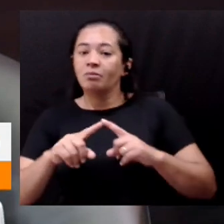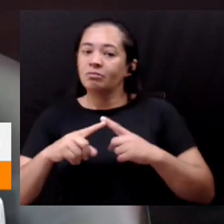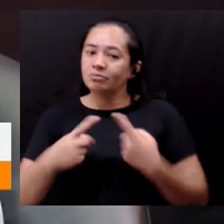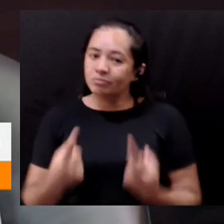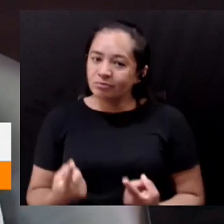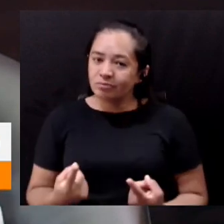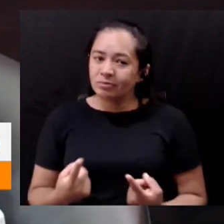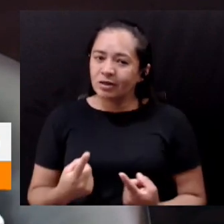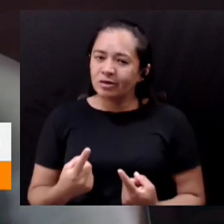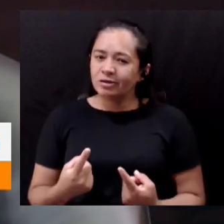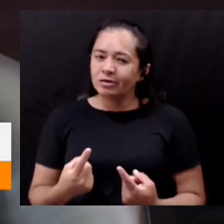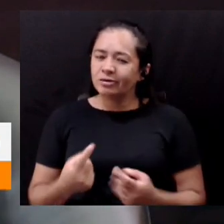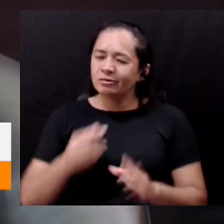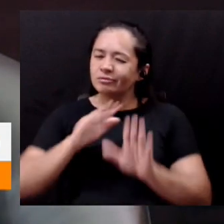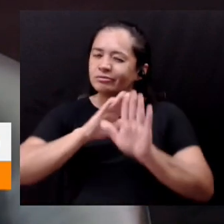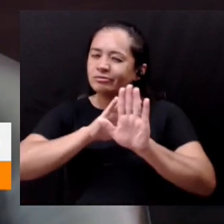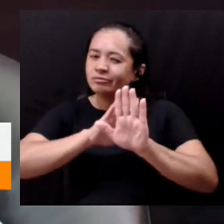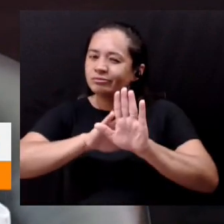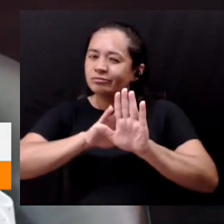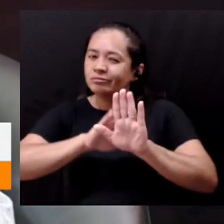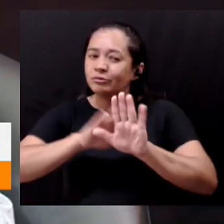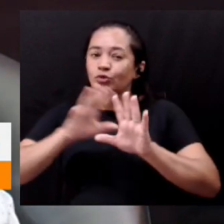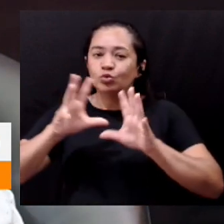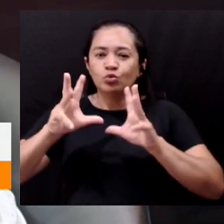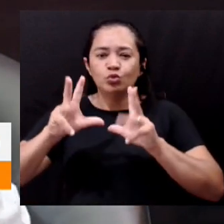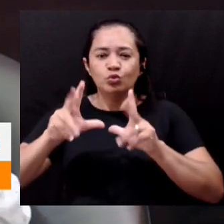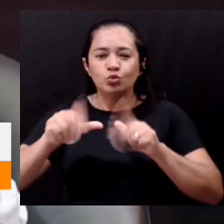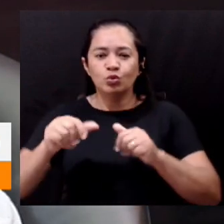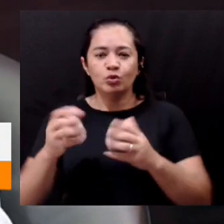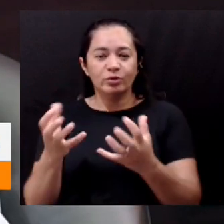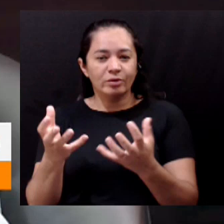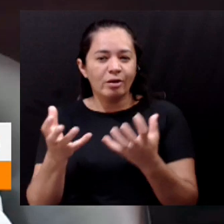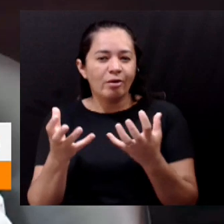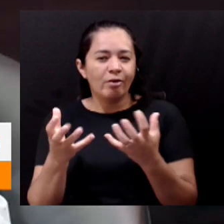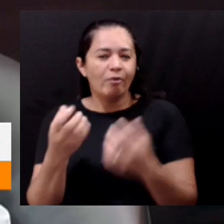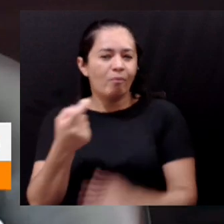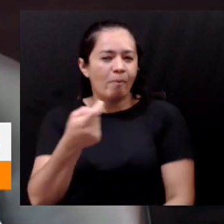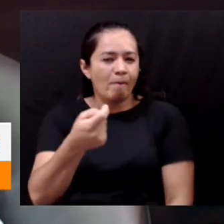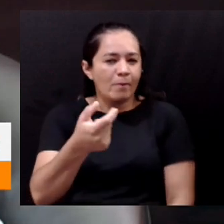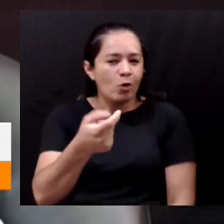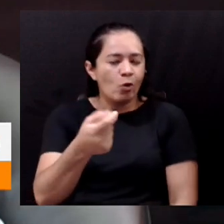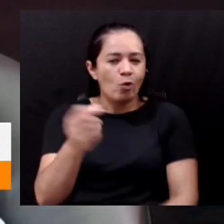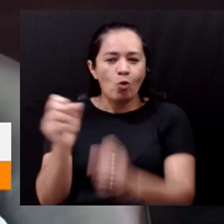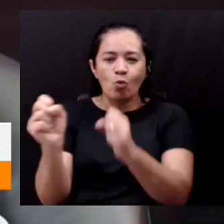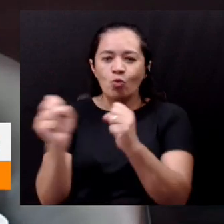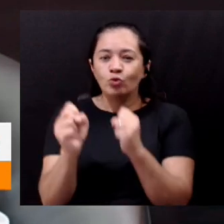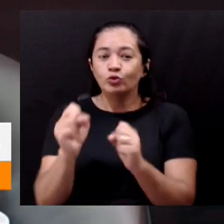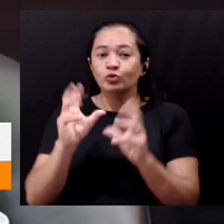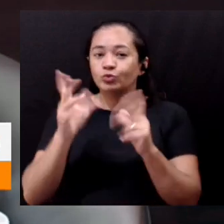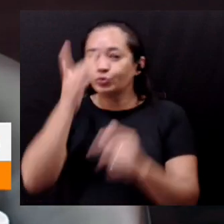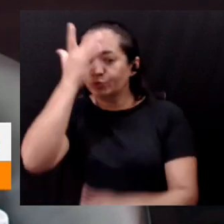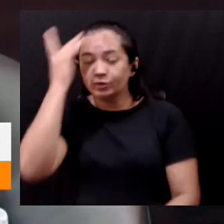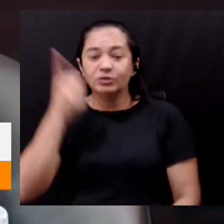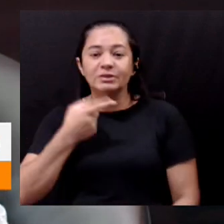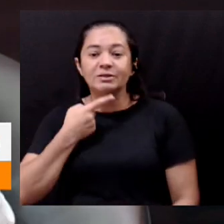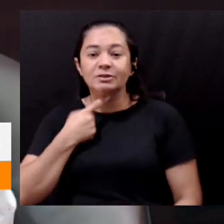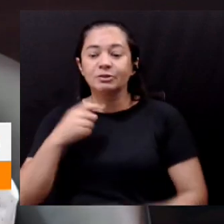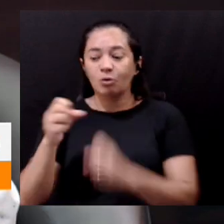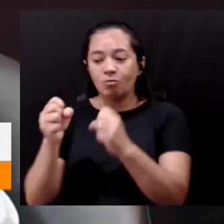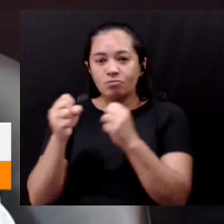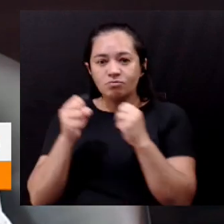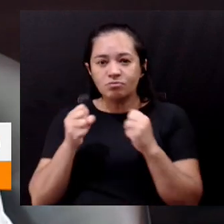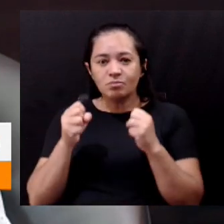fundo todo mundo quer um pouco de poder, né, todo mundo deseja ter poder, né. Agora a questão é: o